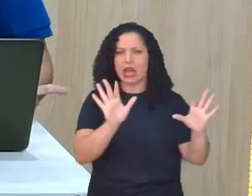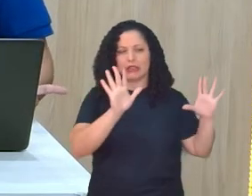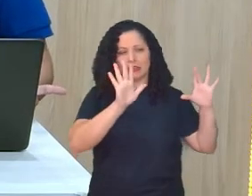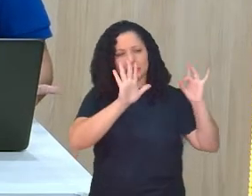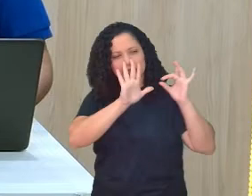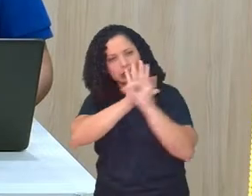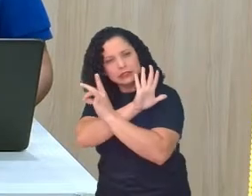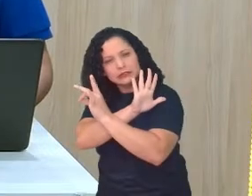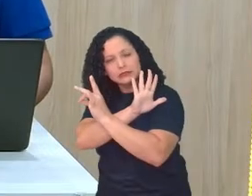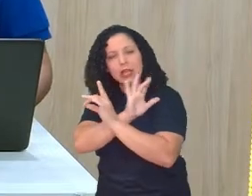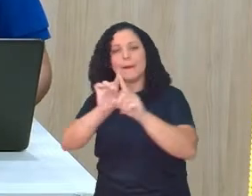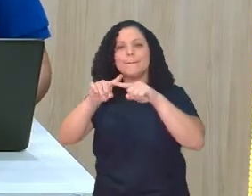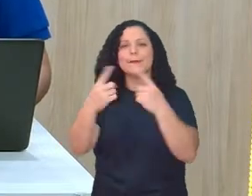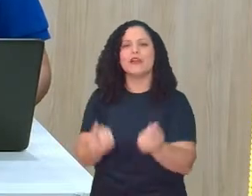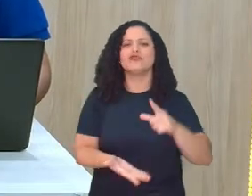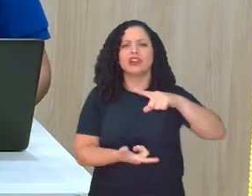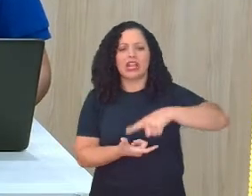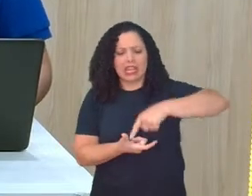léxico?